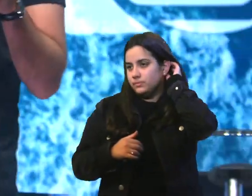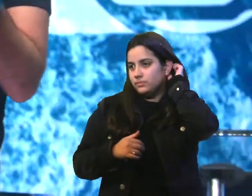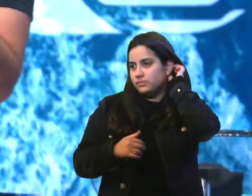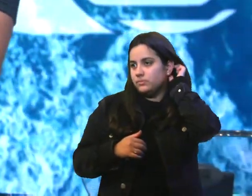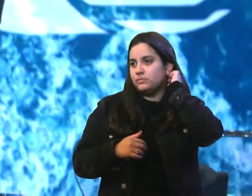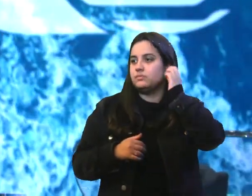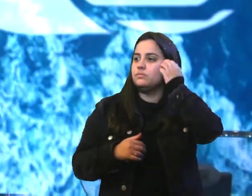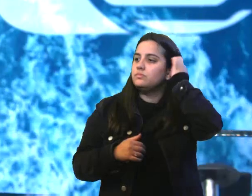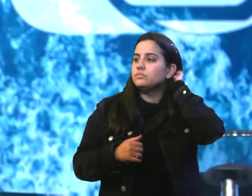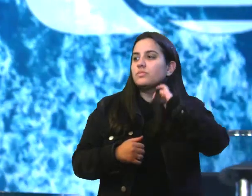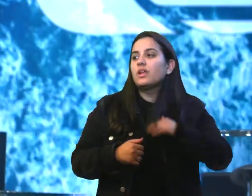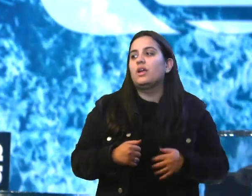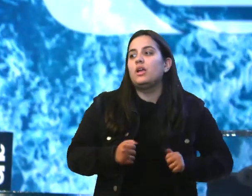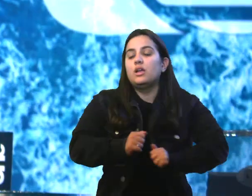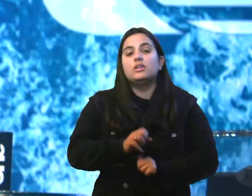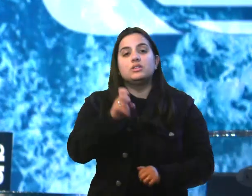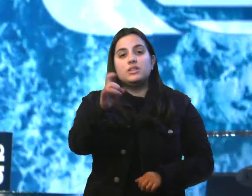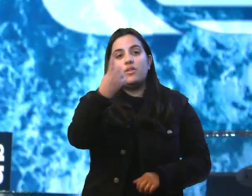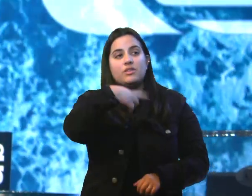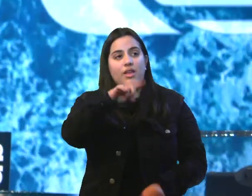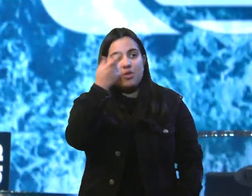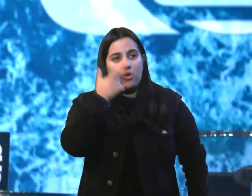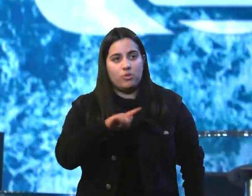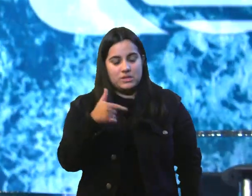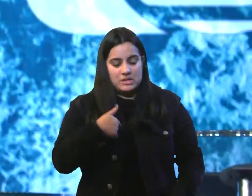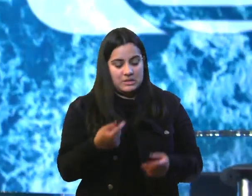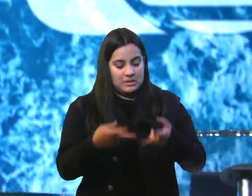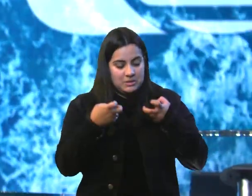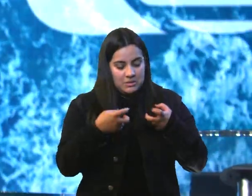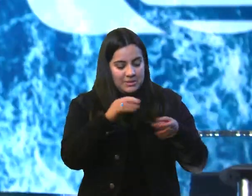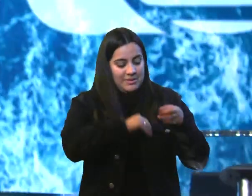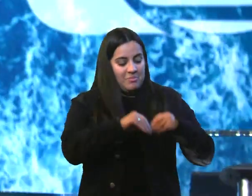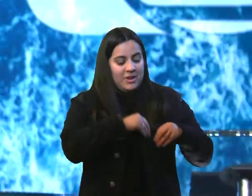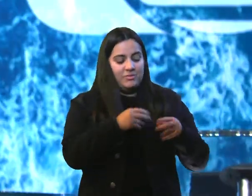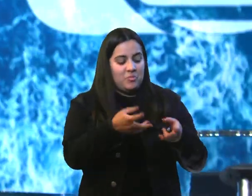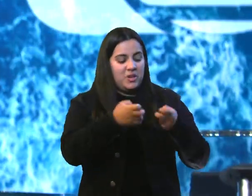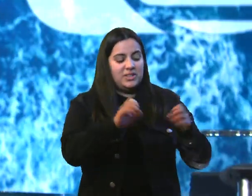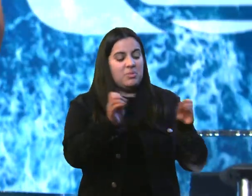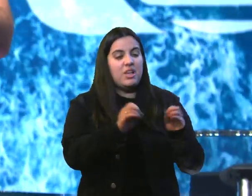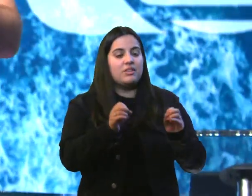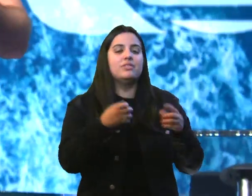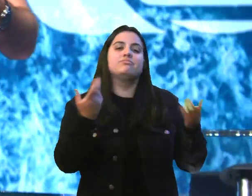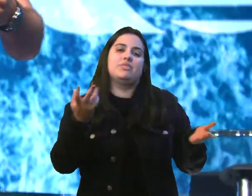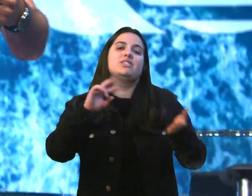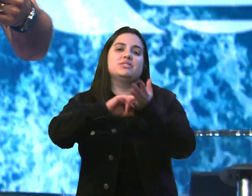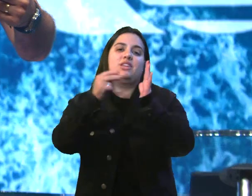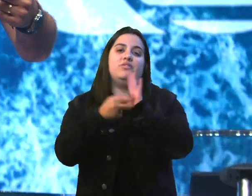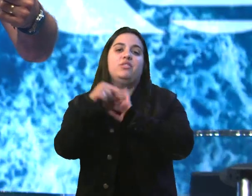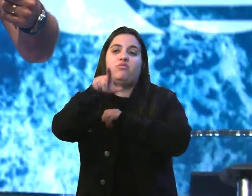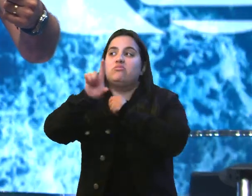Se você não consegue perceber que você está sujo, quer dizer que você está longe da luz, meu amigo.